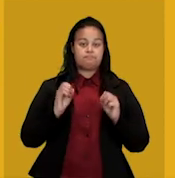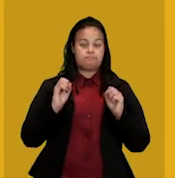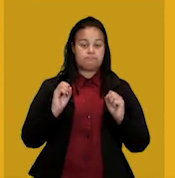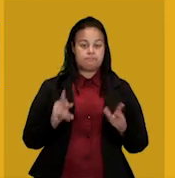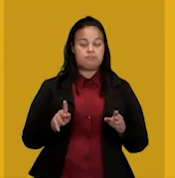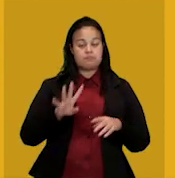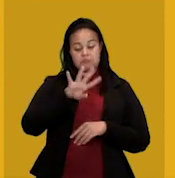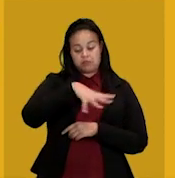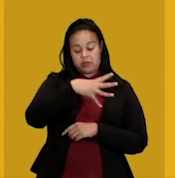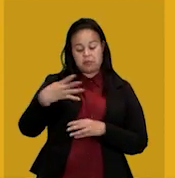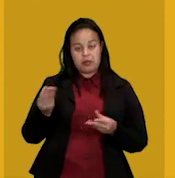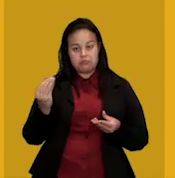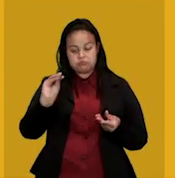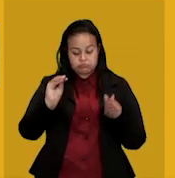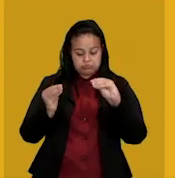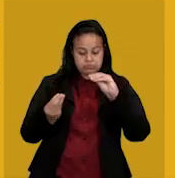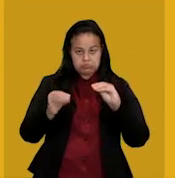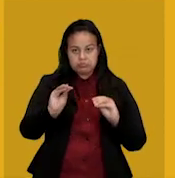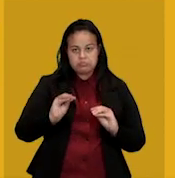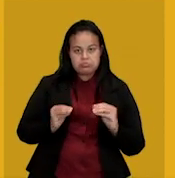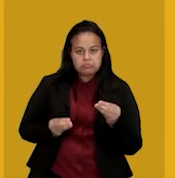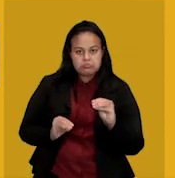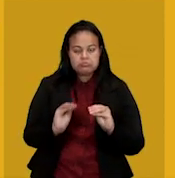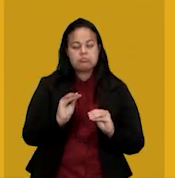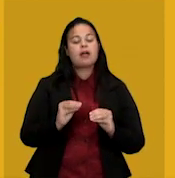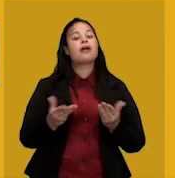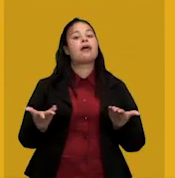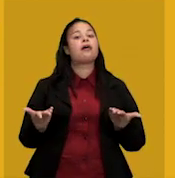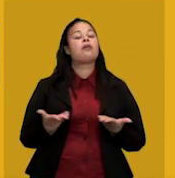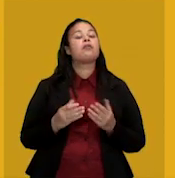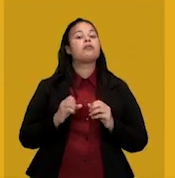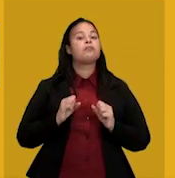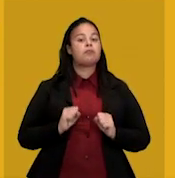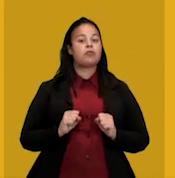minha tabela. Agora eu posso